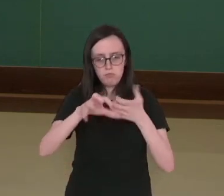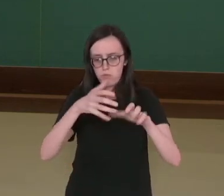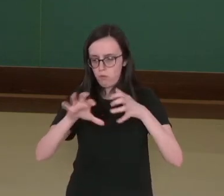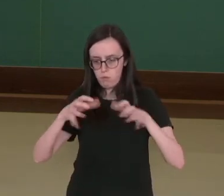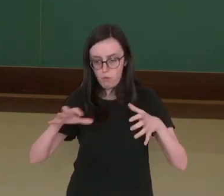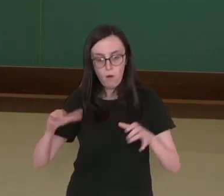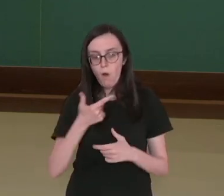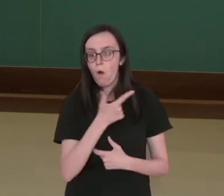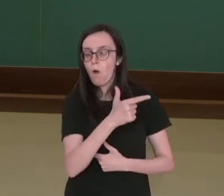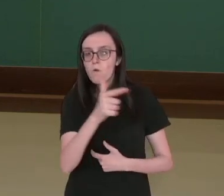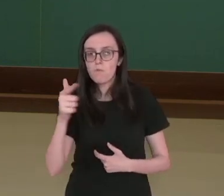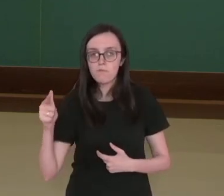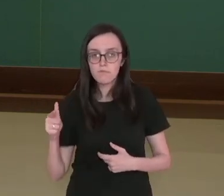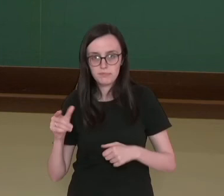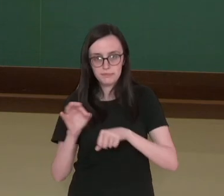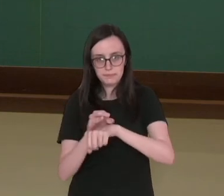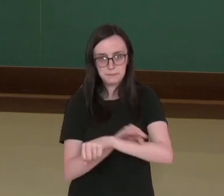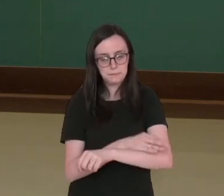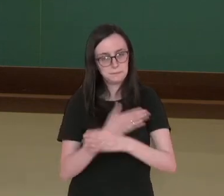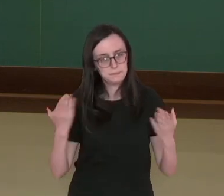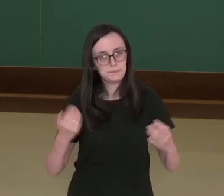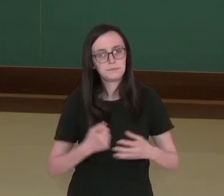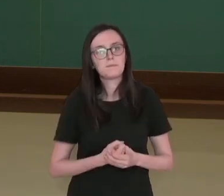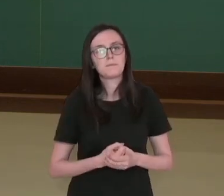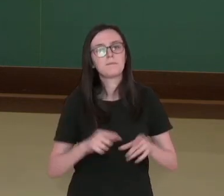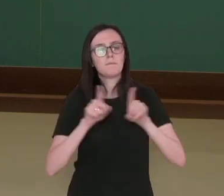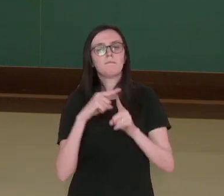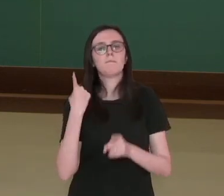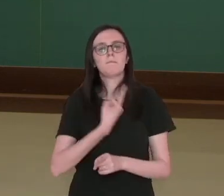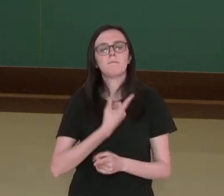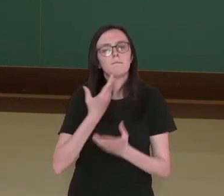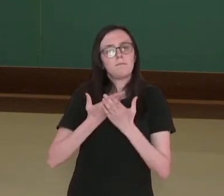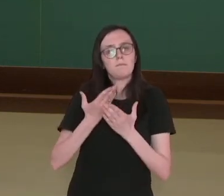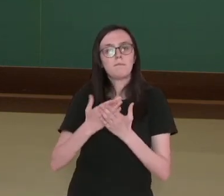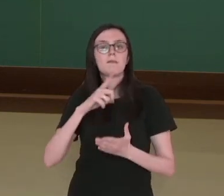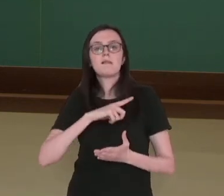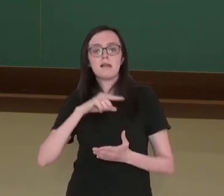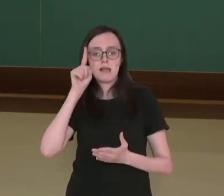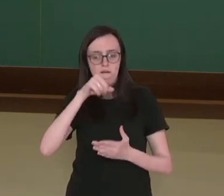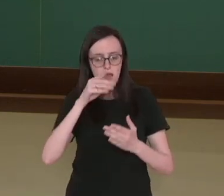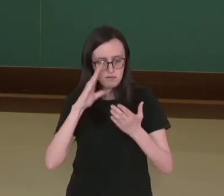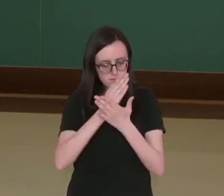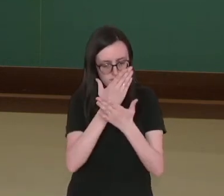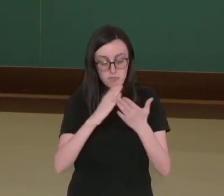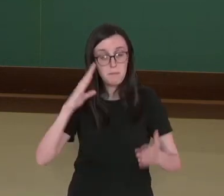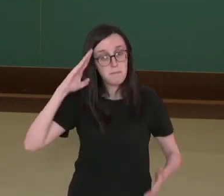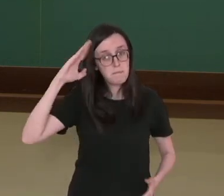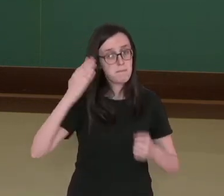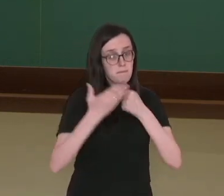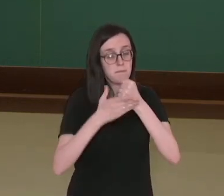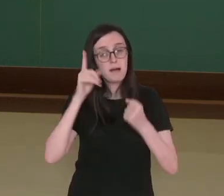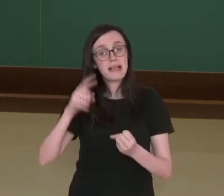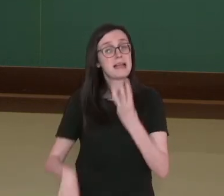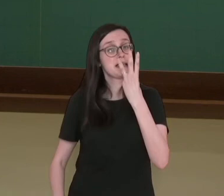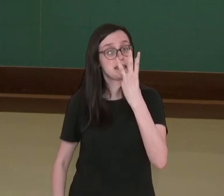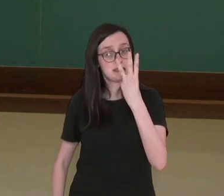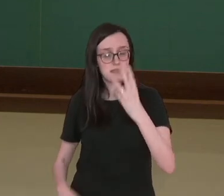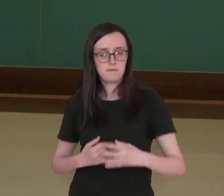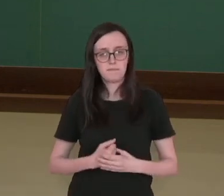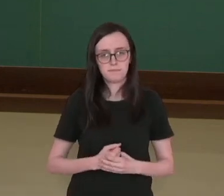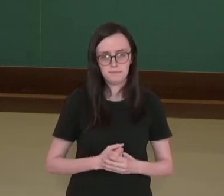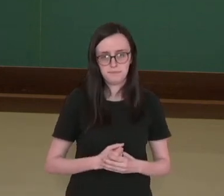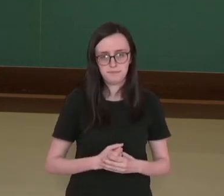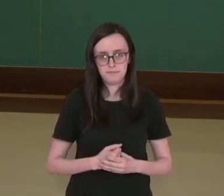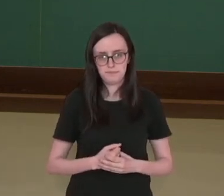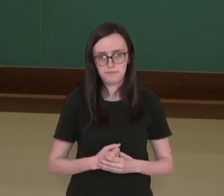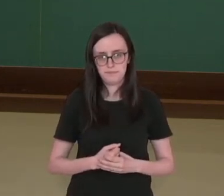originando outras células, né? A célula, ela tem partes fundamentais, vocês lembram? 3 partes fundamentais.